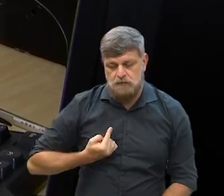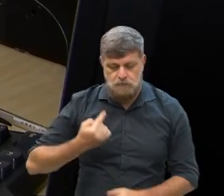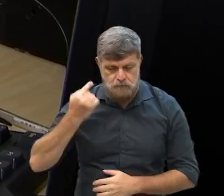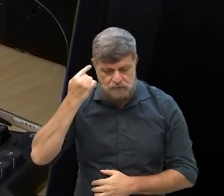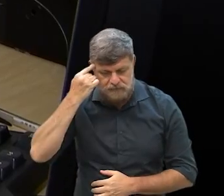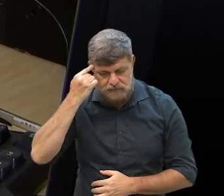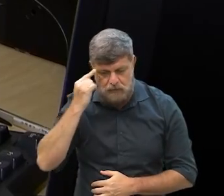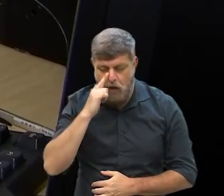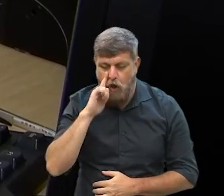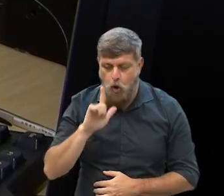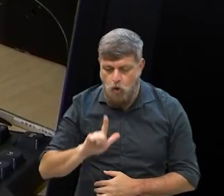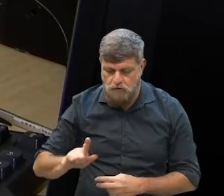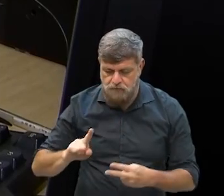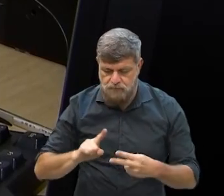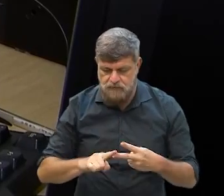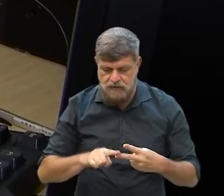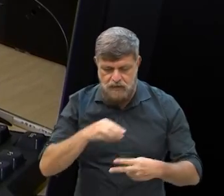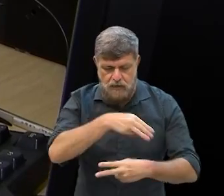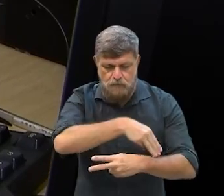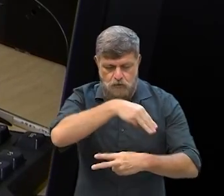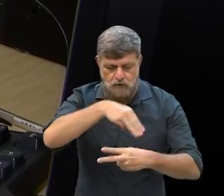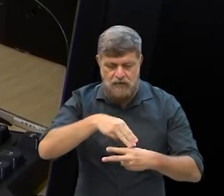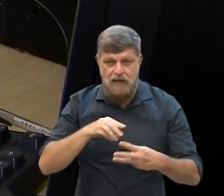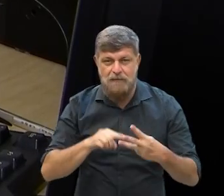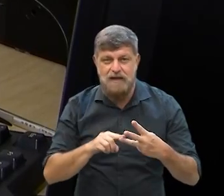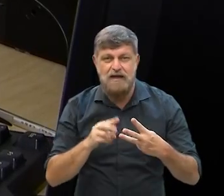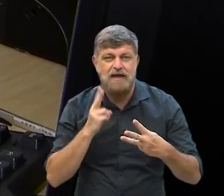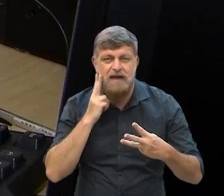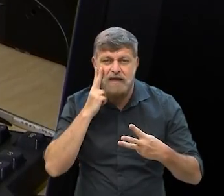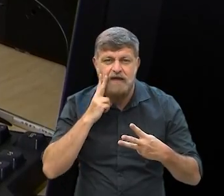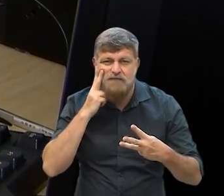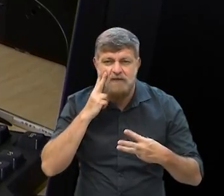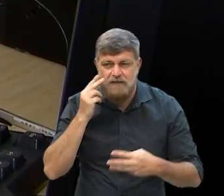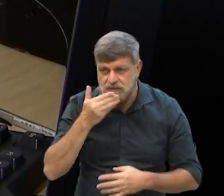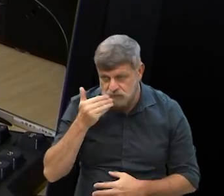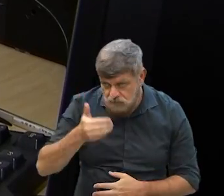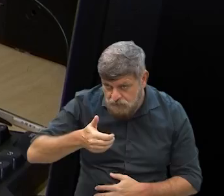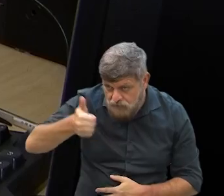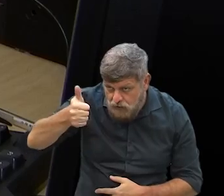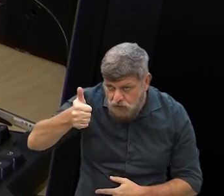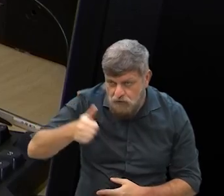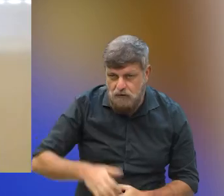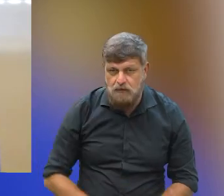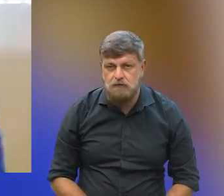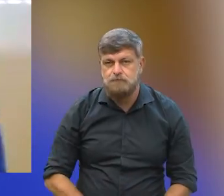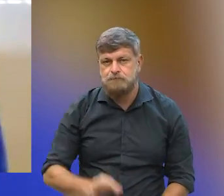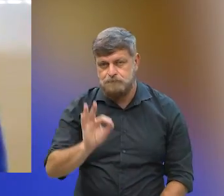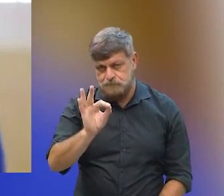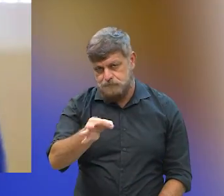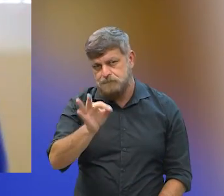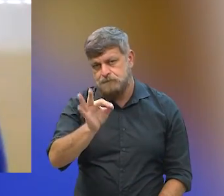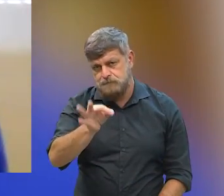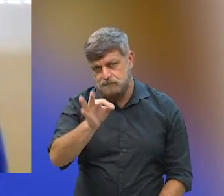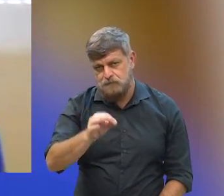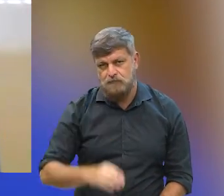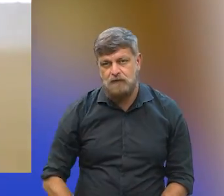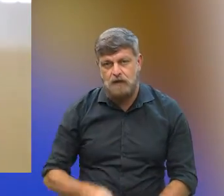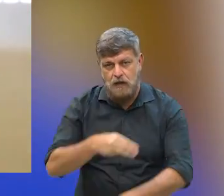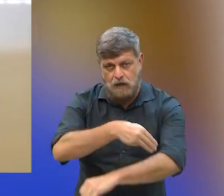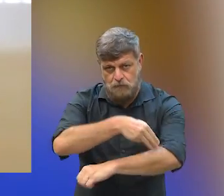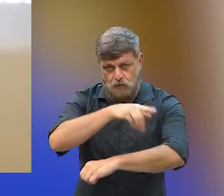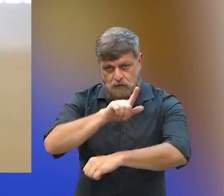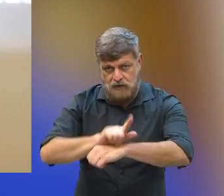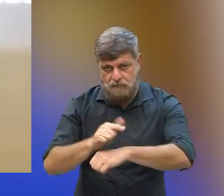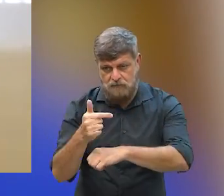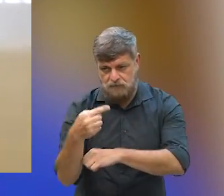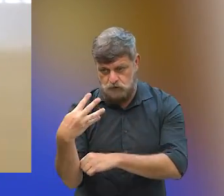que Louveira, Morungaba e Vinhedo são as que estão no melhor, é isso? Ah, sim, de longe. Morungaba está